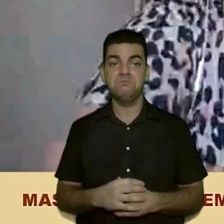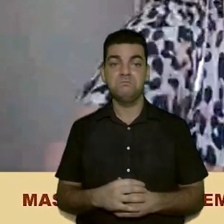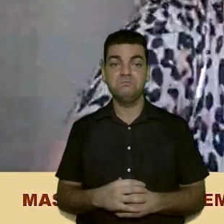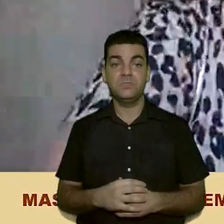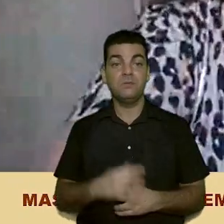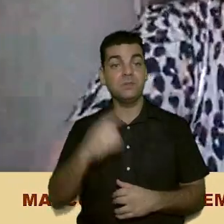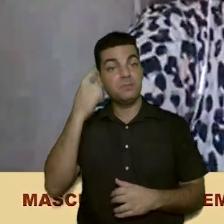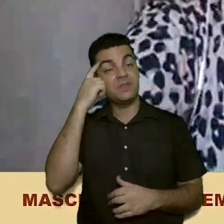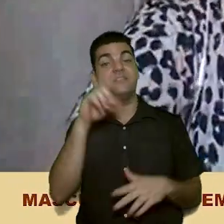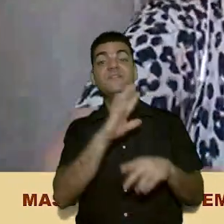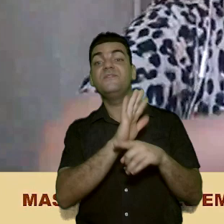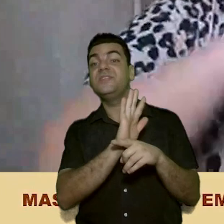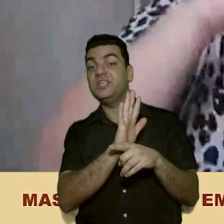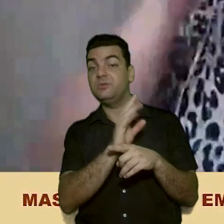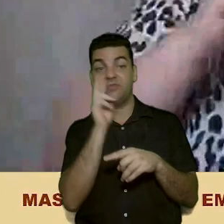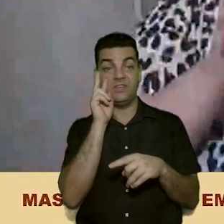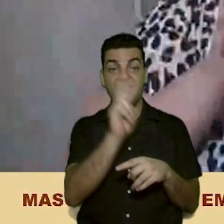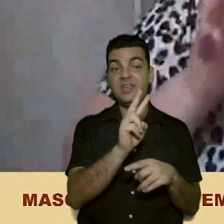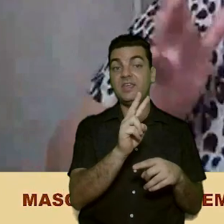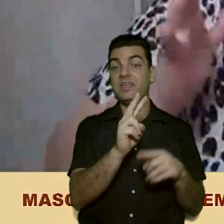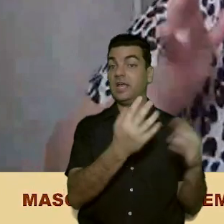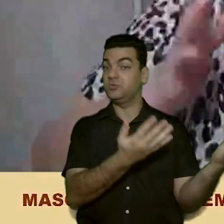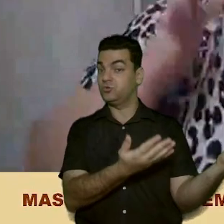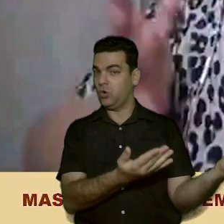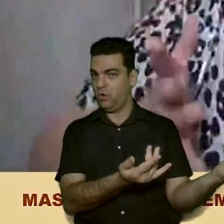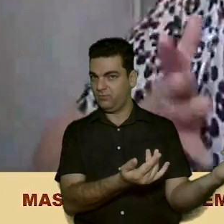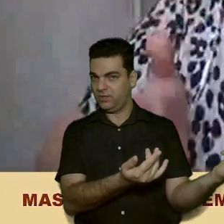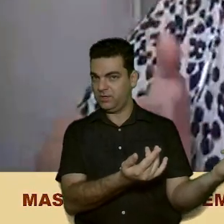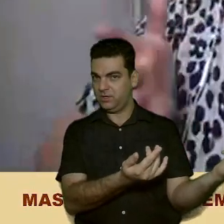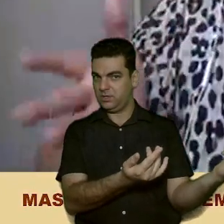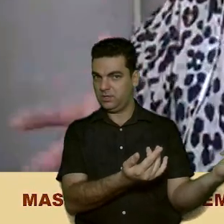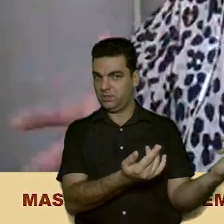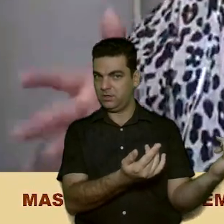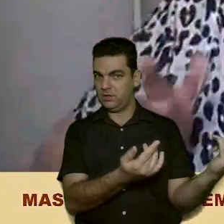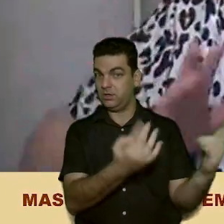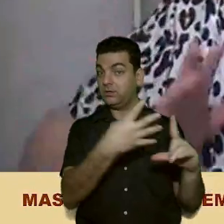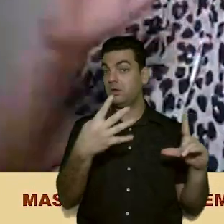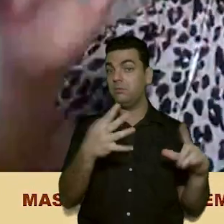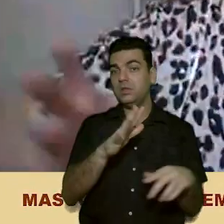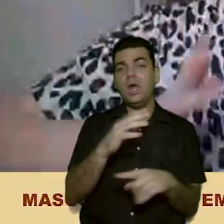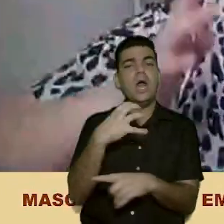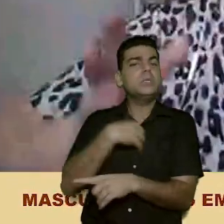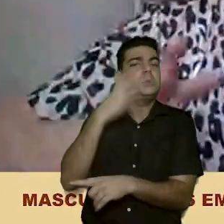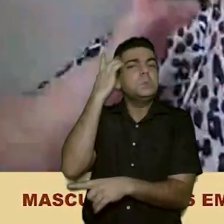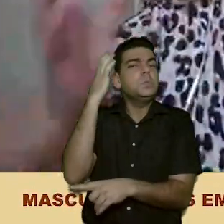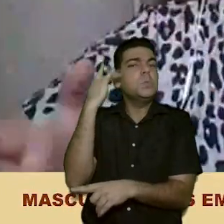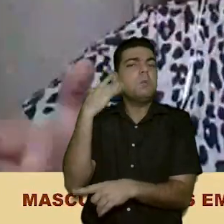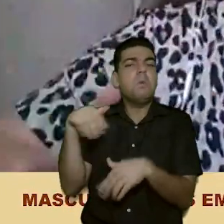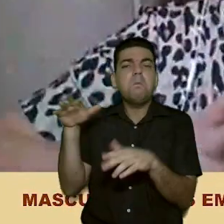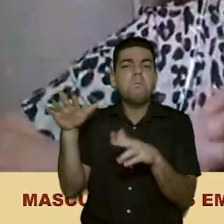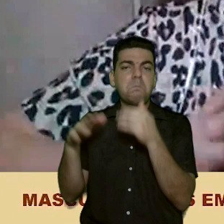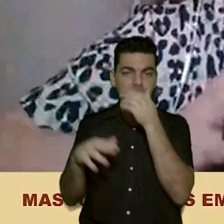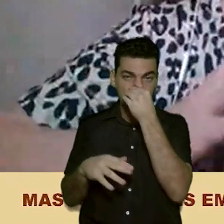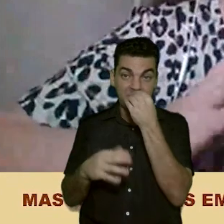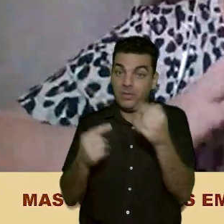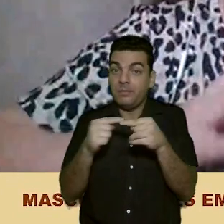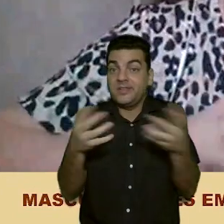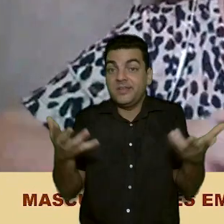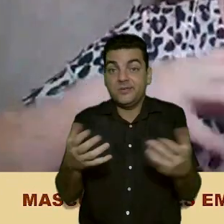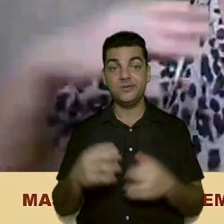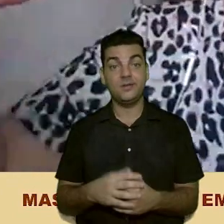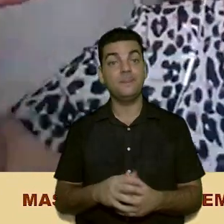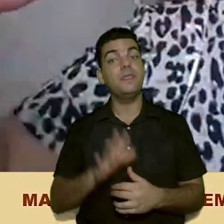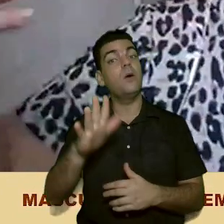ela namora essa menina. E aí, da mesma maneira que se trata o romance adolescente nesses filmes, né? Aquela coisa adolescente,